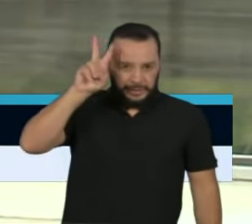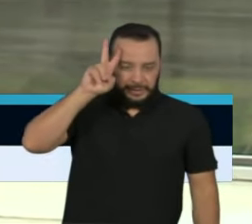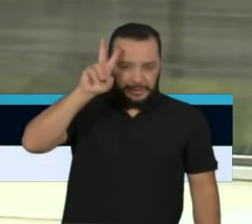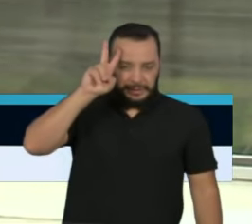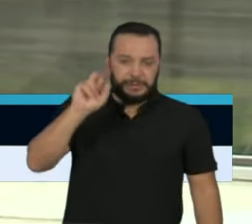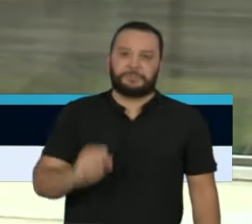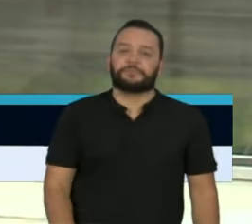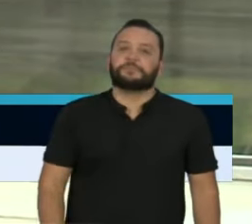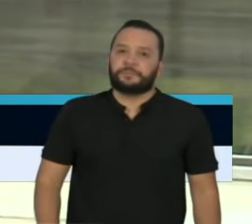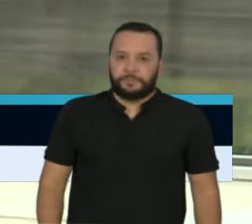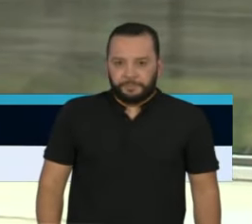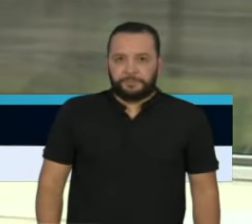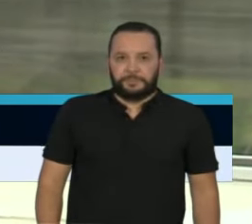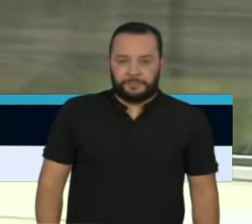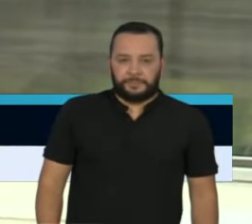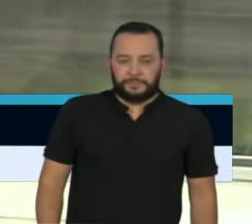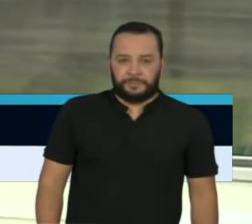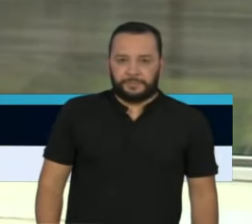mais